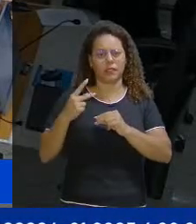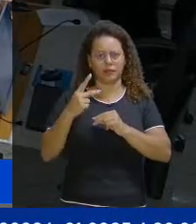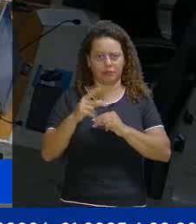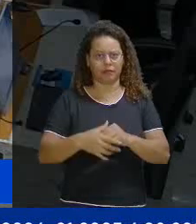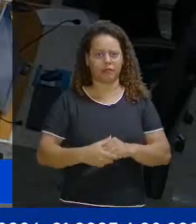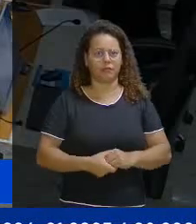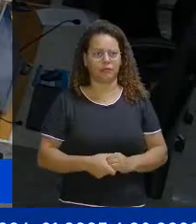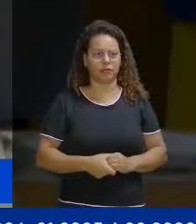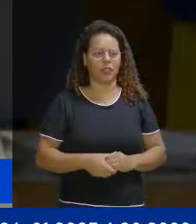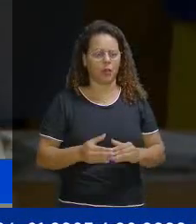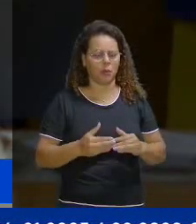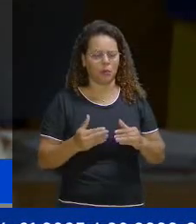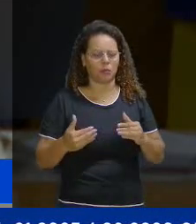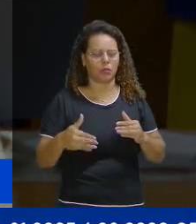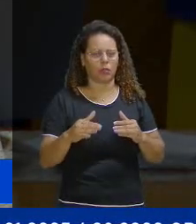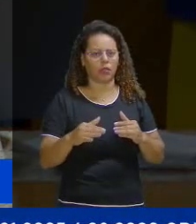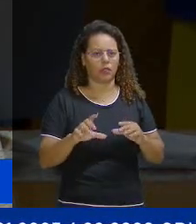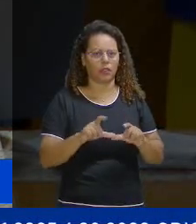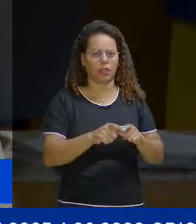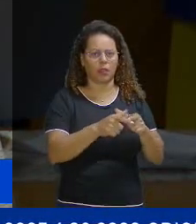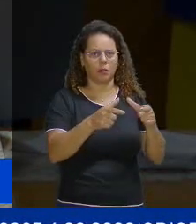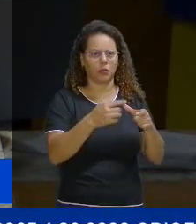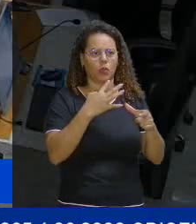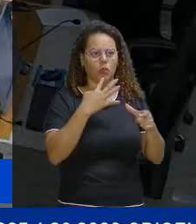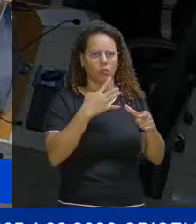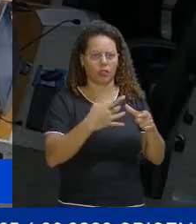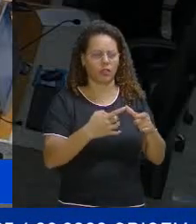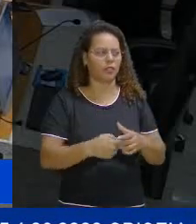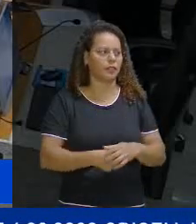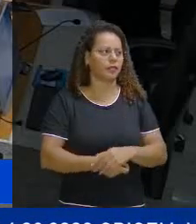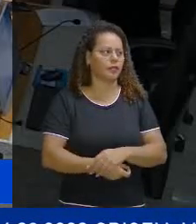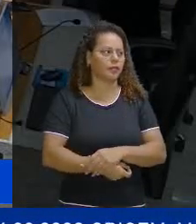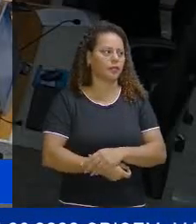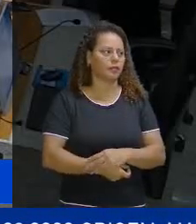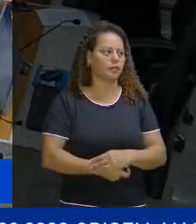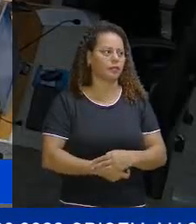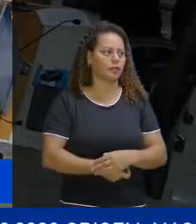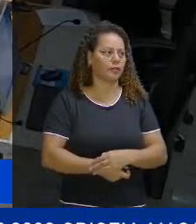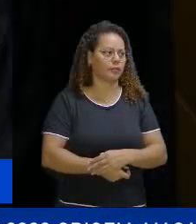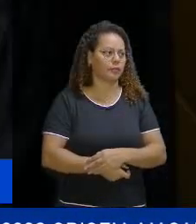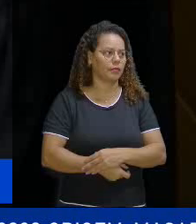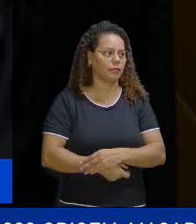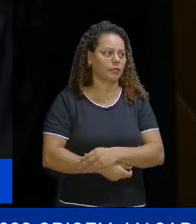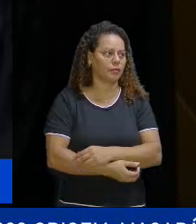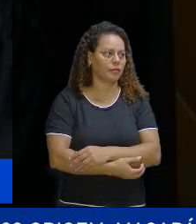Vossa Excelência pode prosseguir. Por maioria está sendo conhecido. Tá, mas no final mesmo...